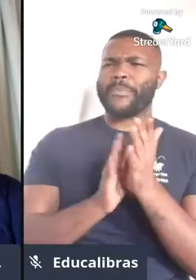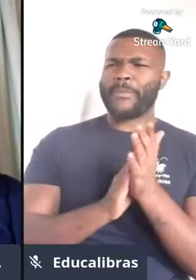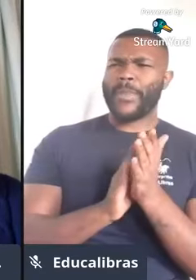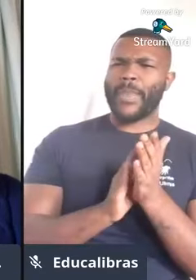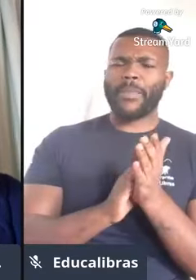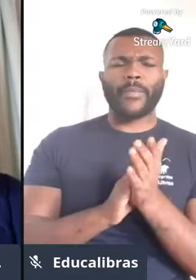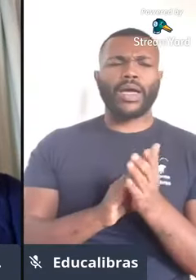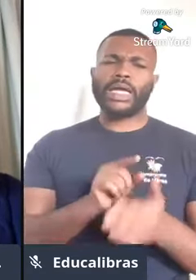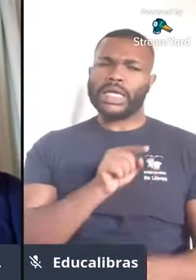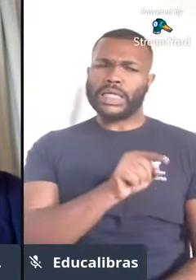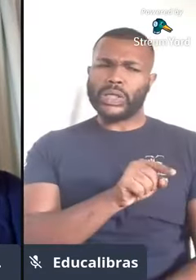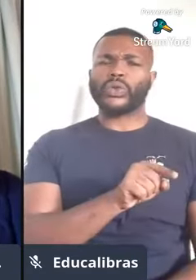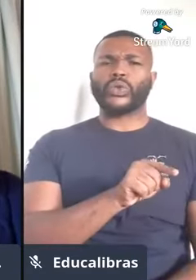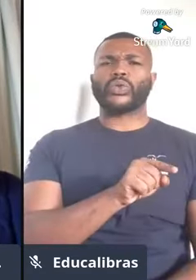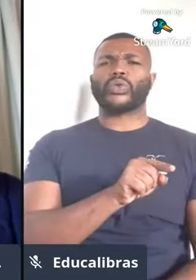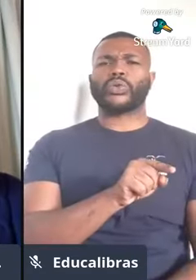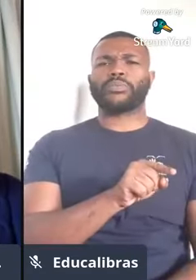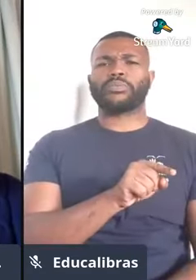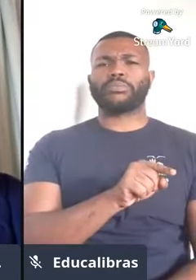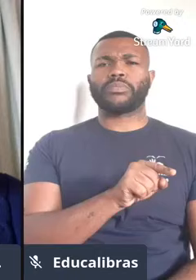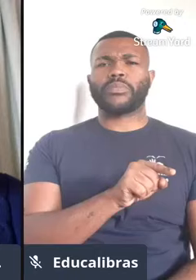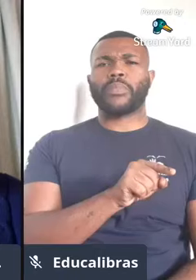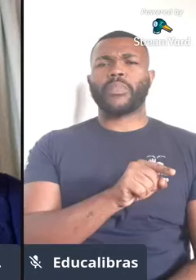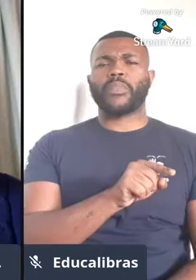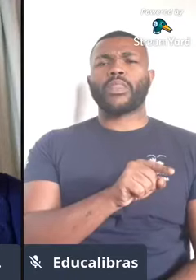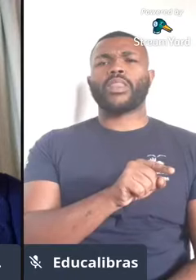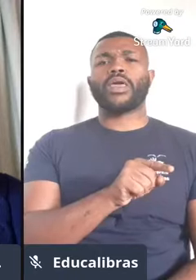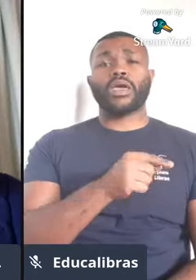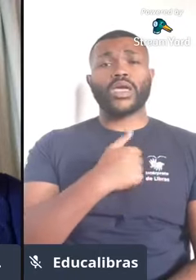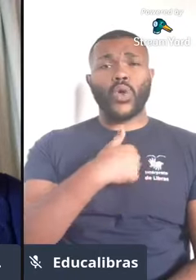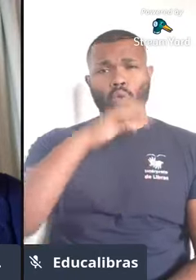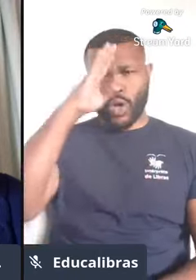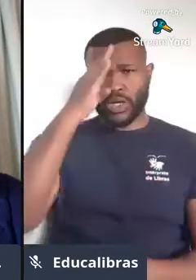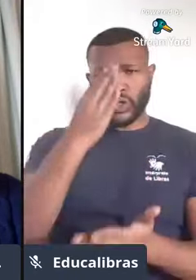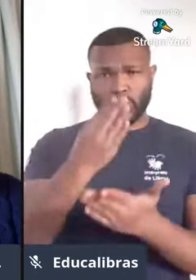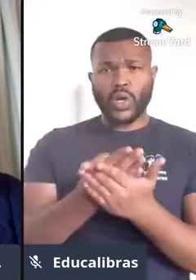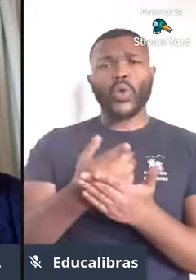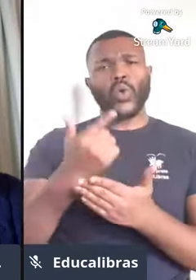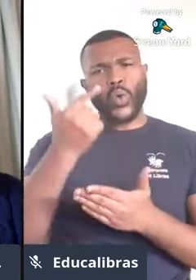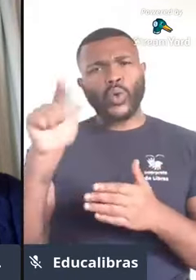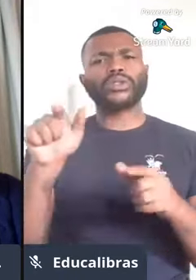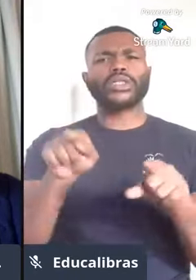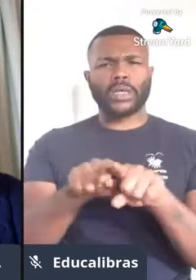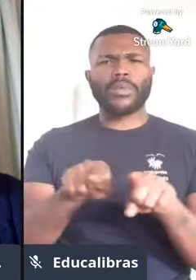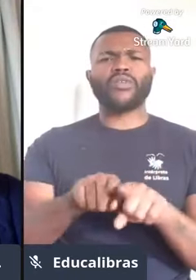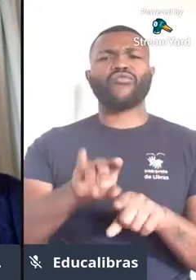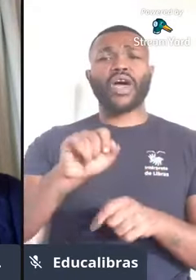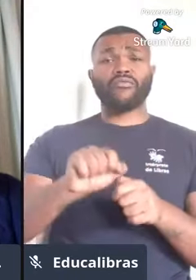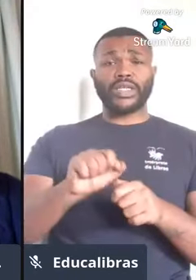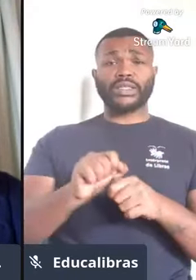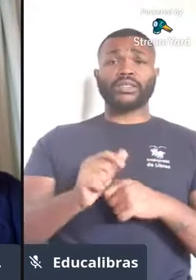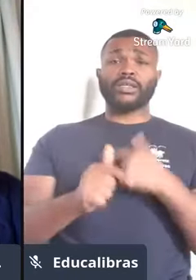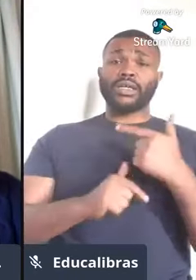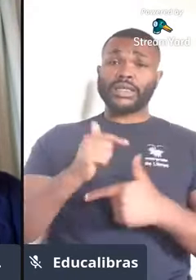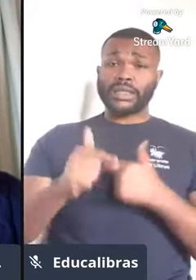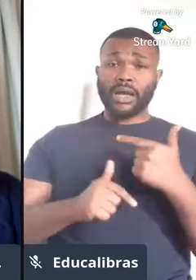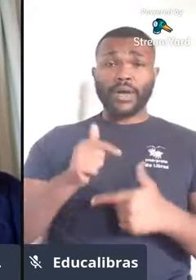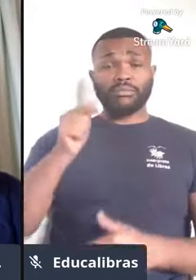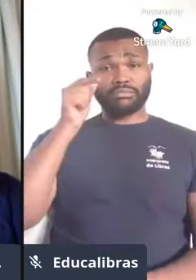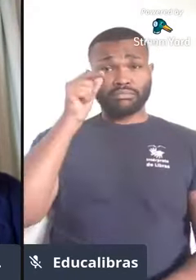iniciativa, e postando que outras serão tomadas também. Um trabalho muito interessante que vocês também fazem é